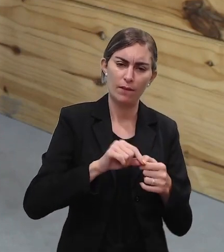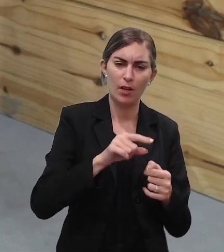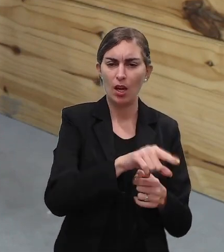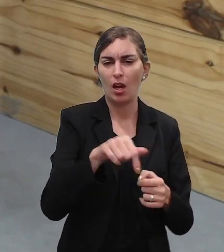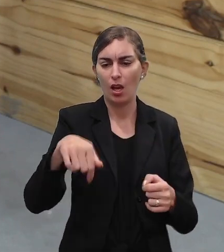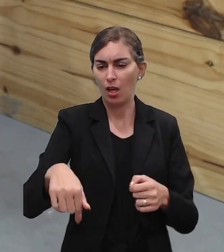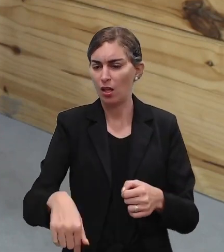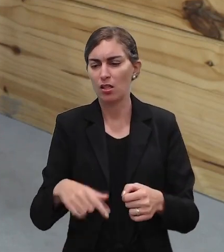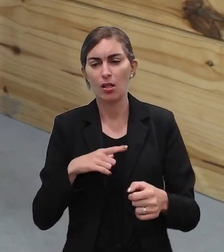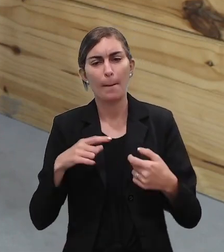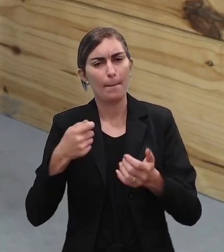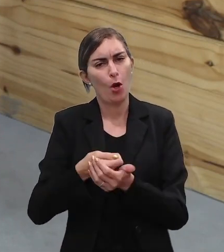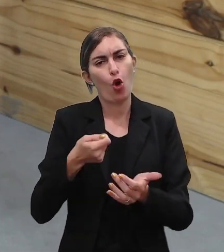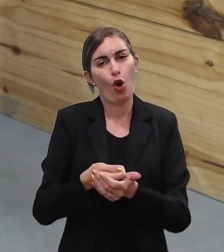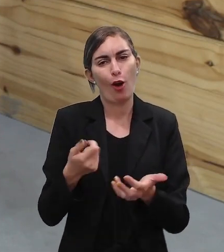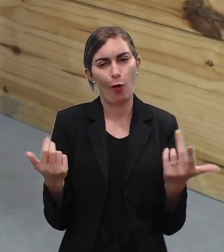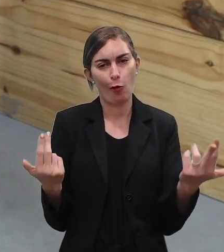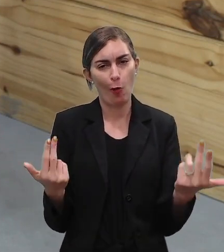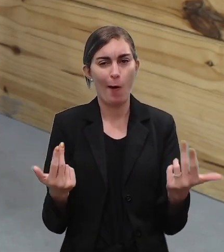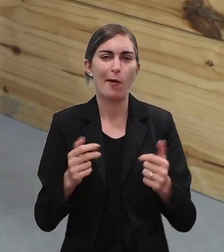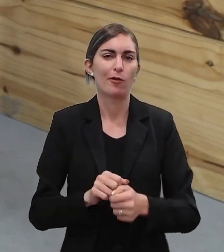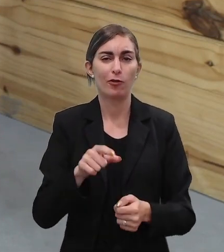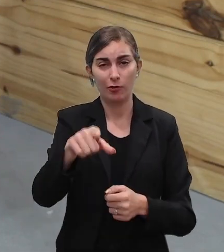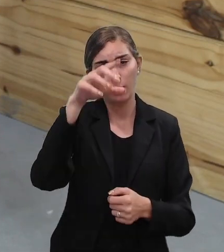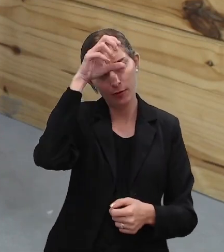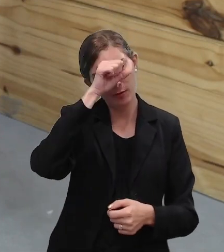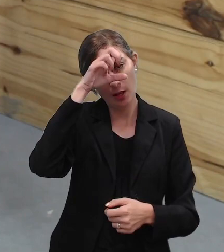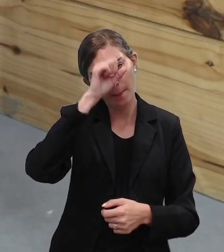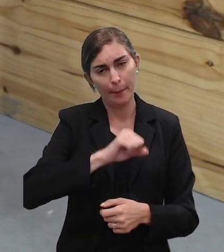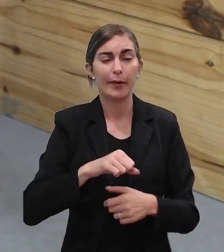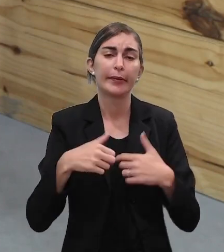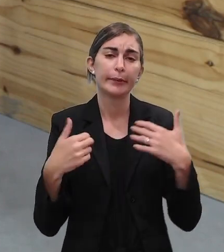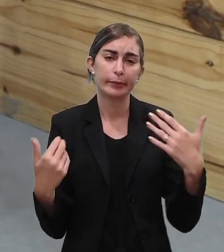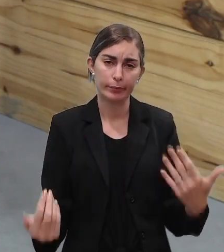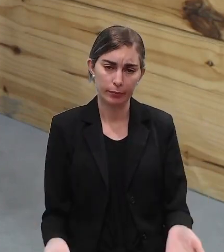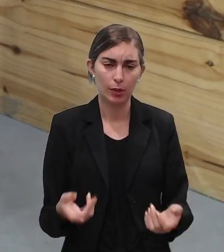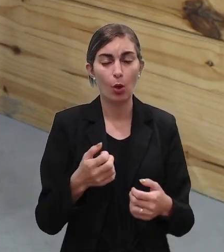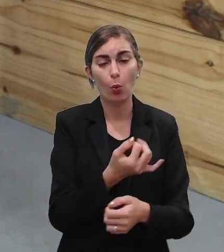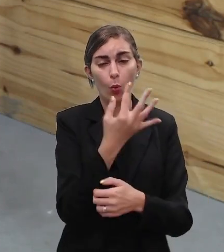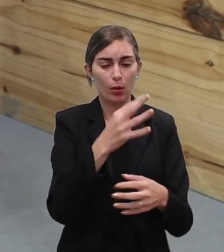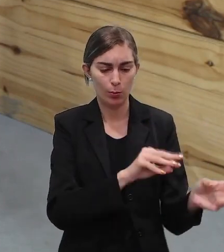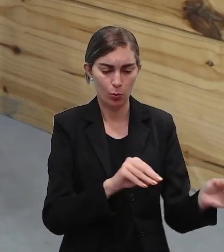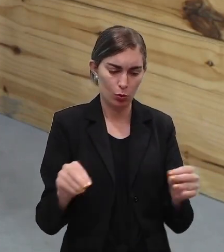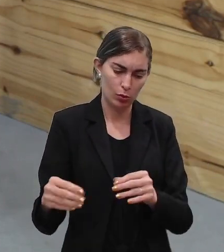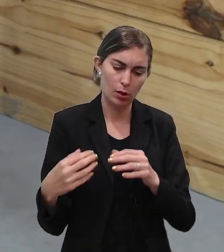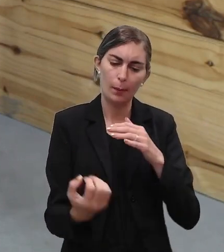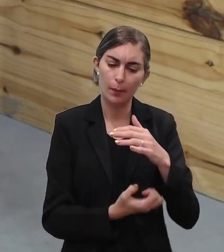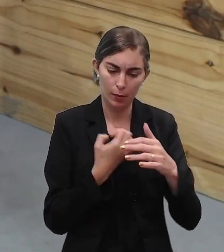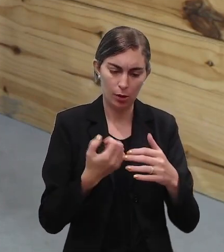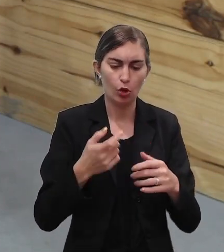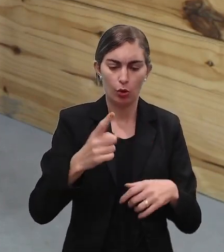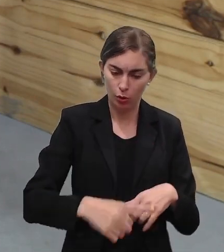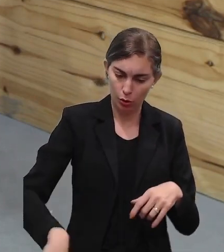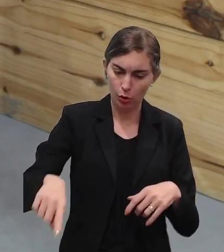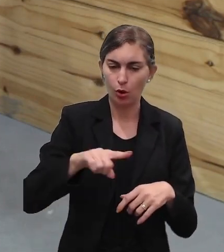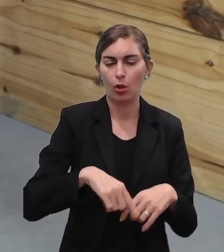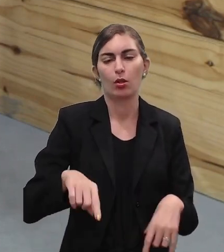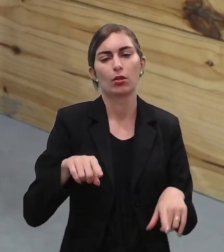forma e nesta tem que ser feita como você aprendeu. E a grande realidade é que quando nós mudamos de empresa, nós mudamos